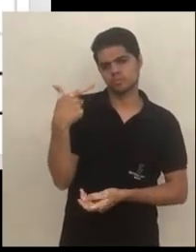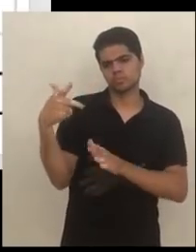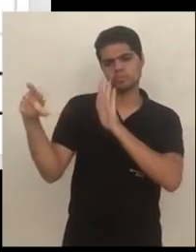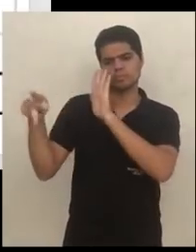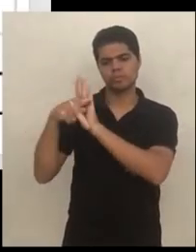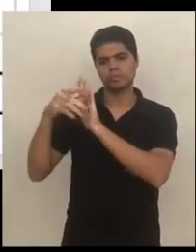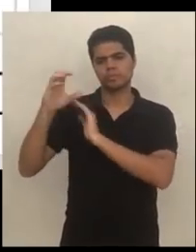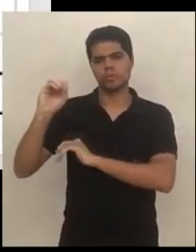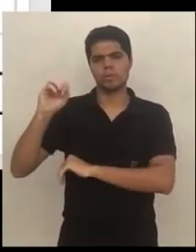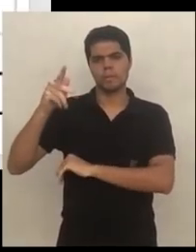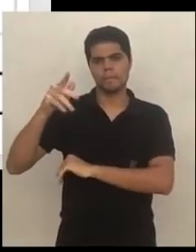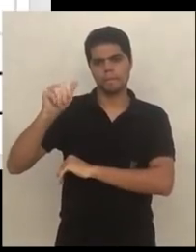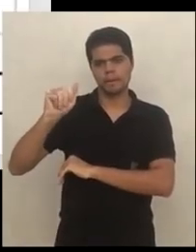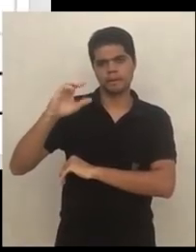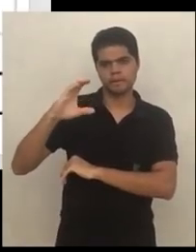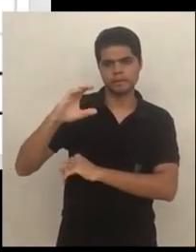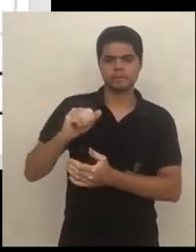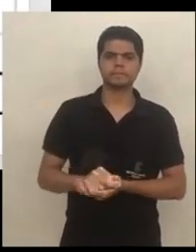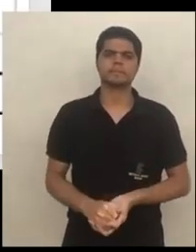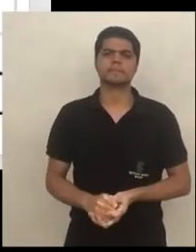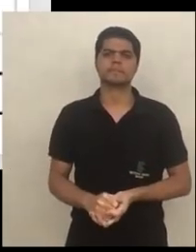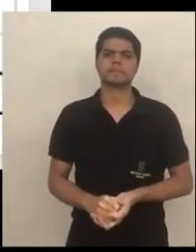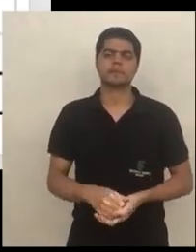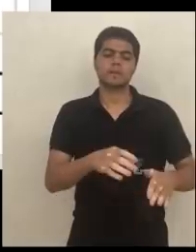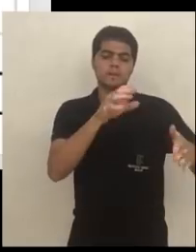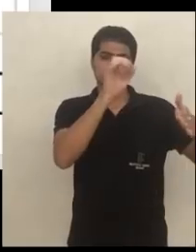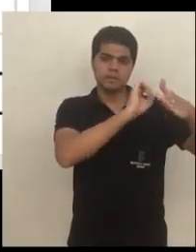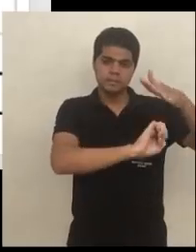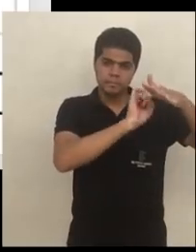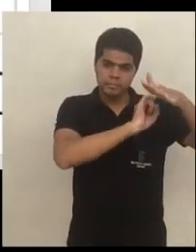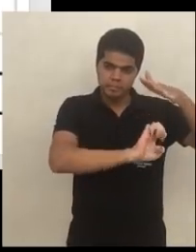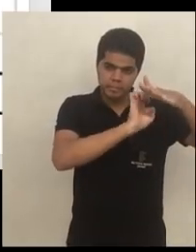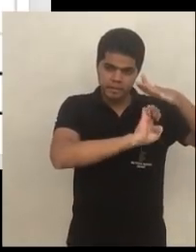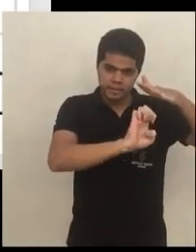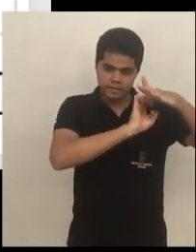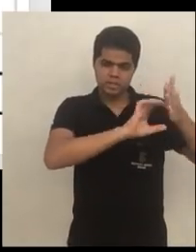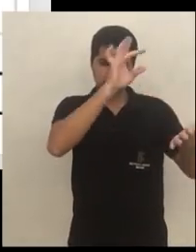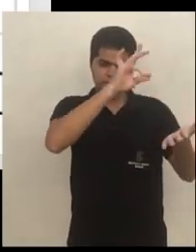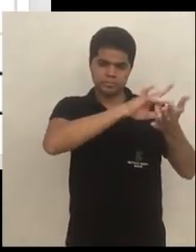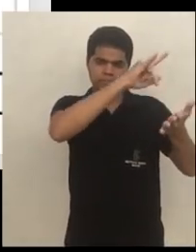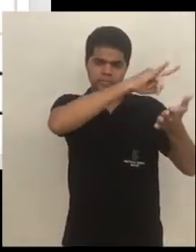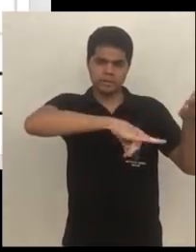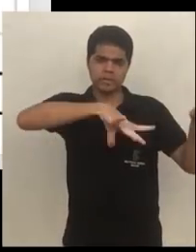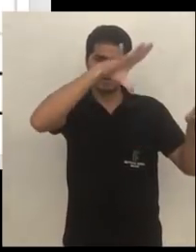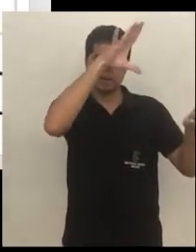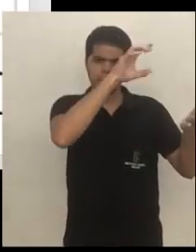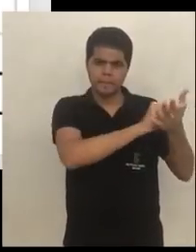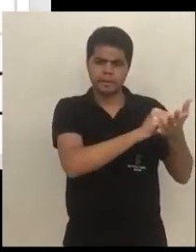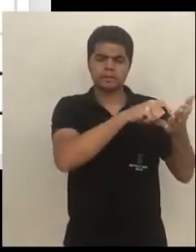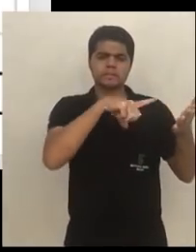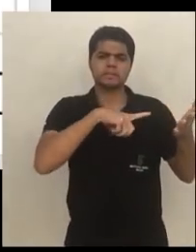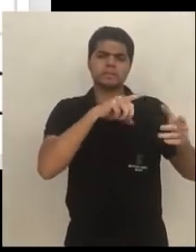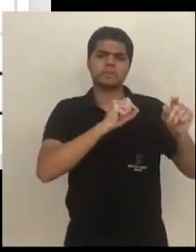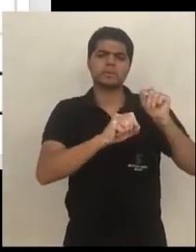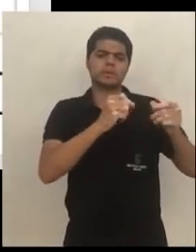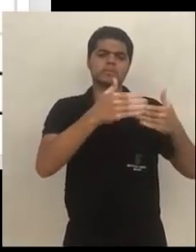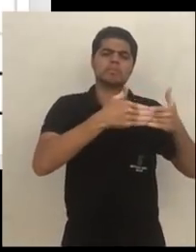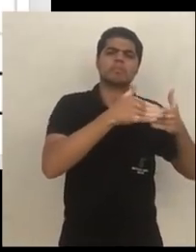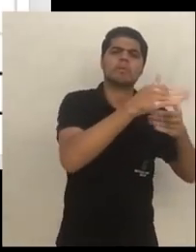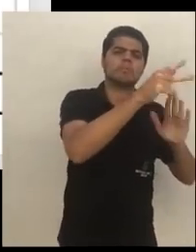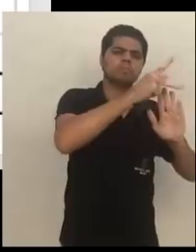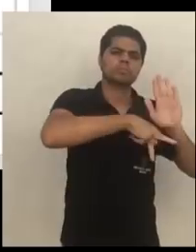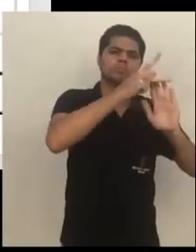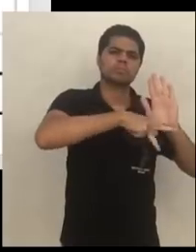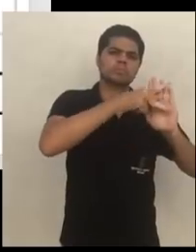Rede Povos da Mata, a gente tem uma. Certificadora tem 6 que estão aí com com projetos em andamento. Então, nós